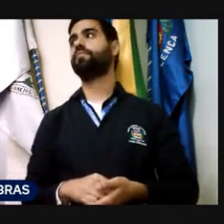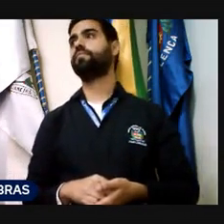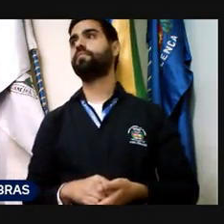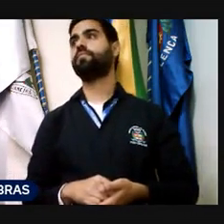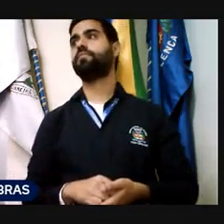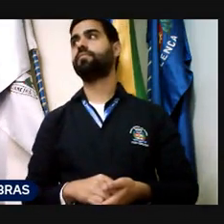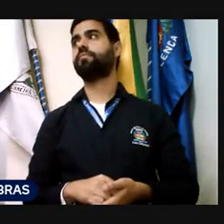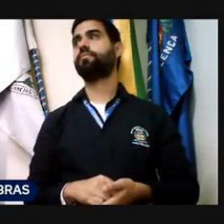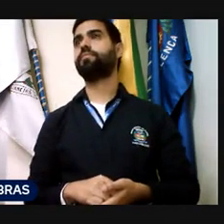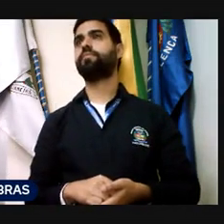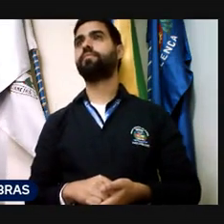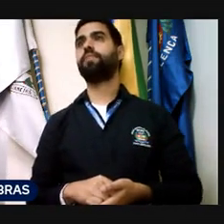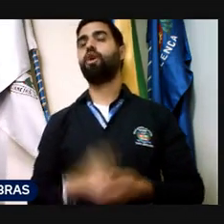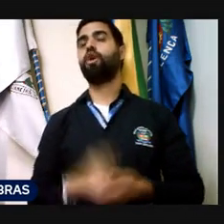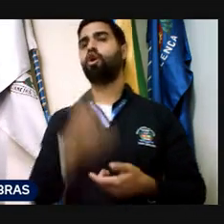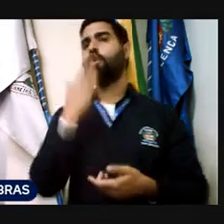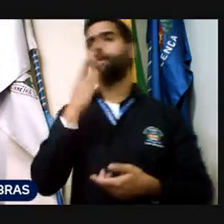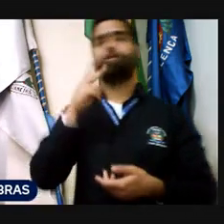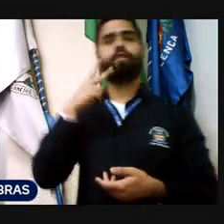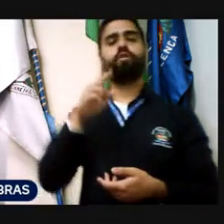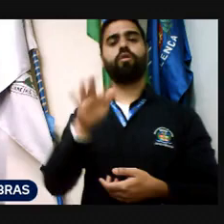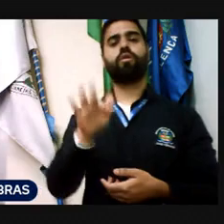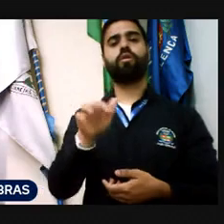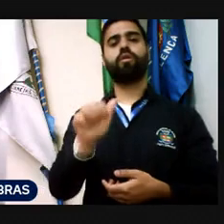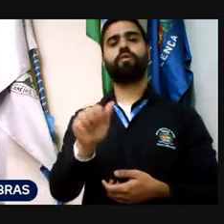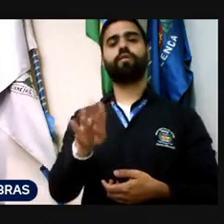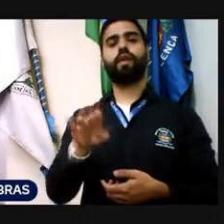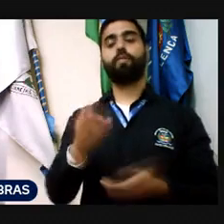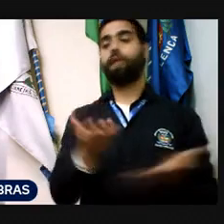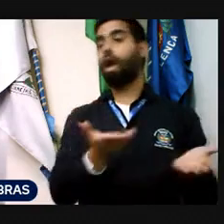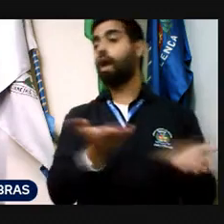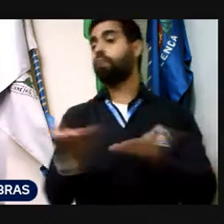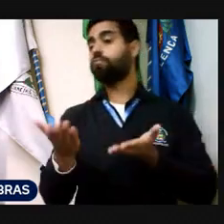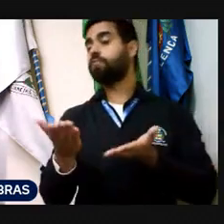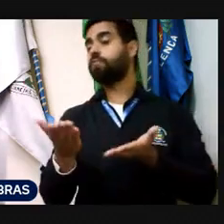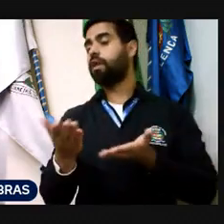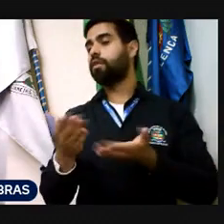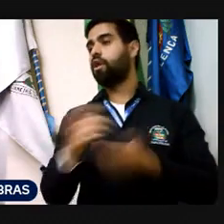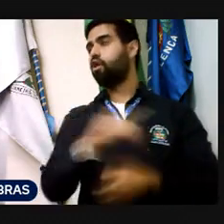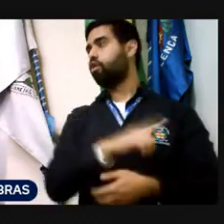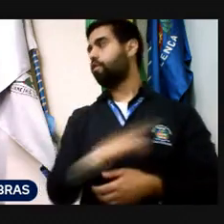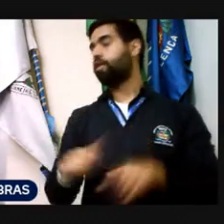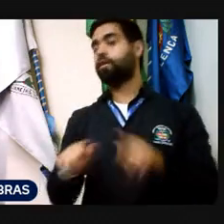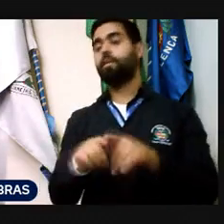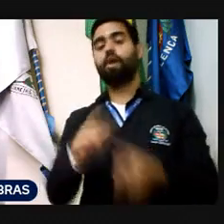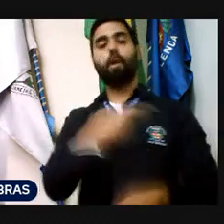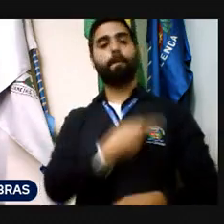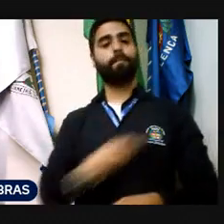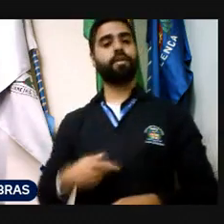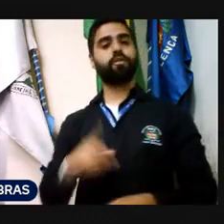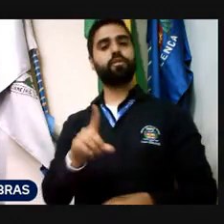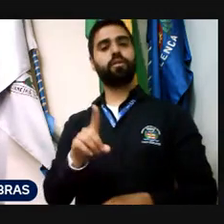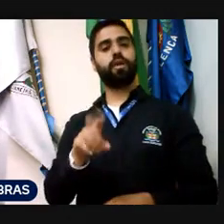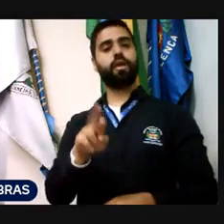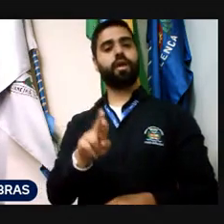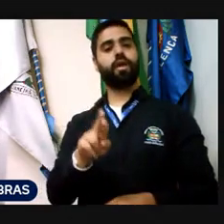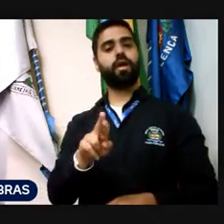Fábio Antônio, a ser encaminhado ao governador e ao presidente do DR, Luiz